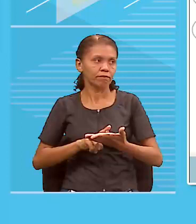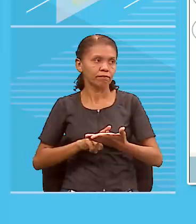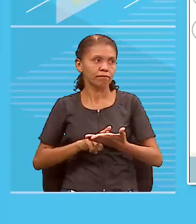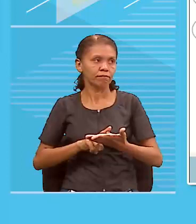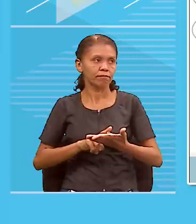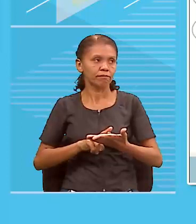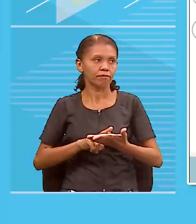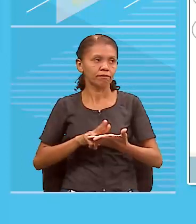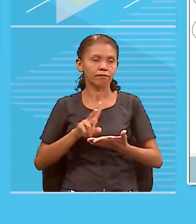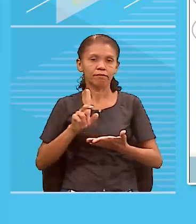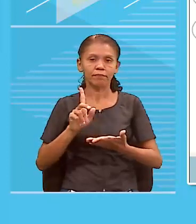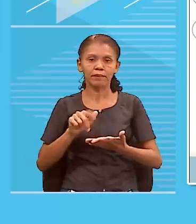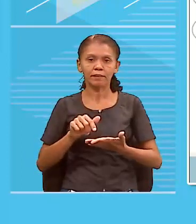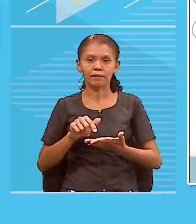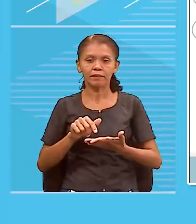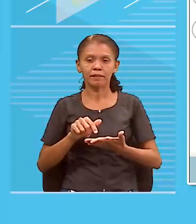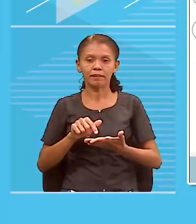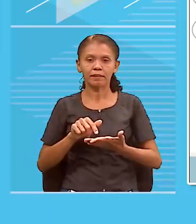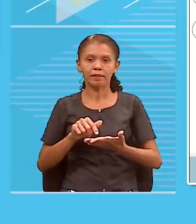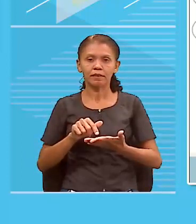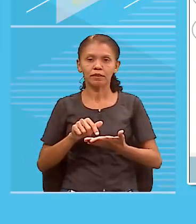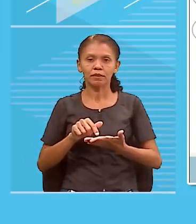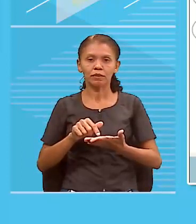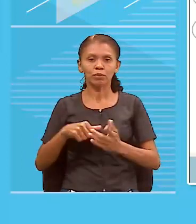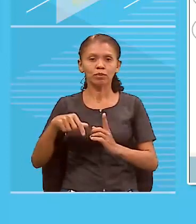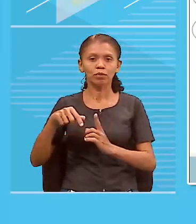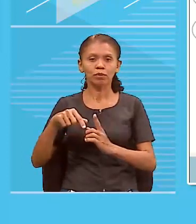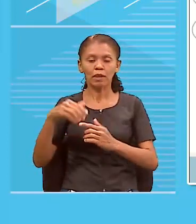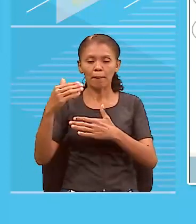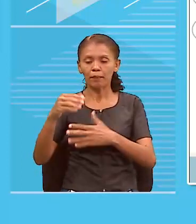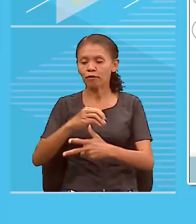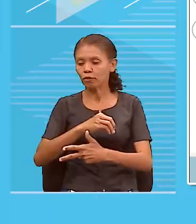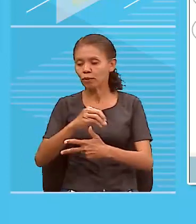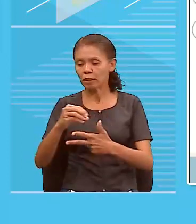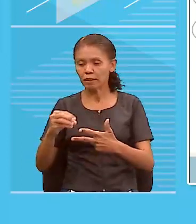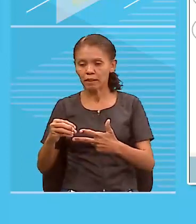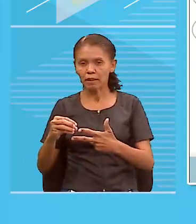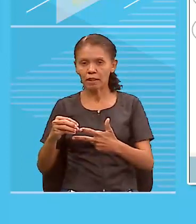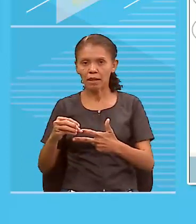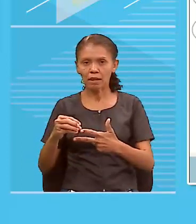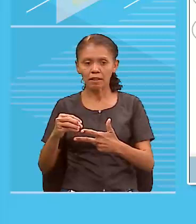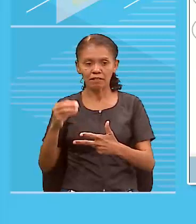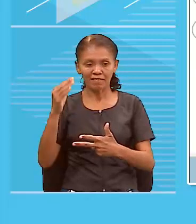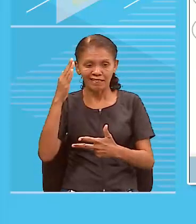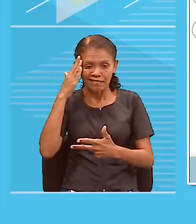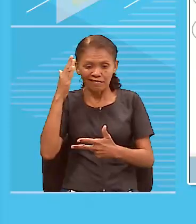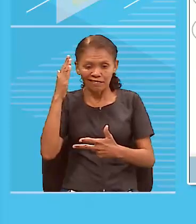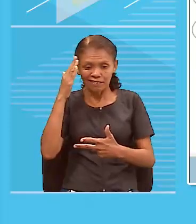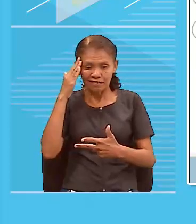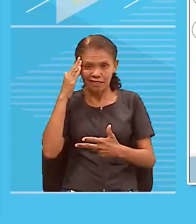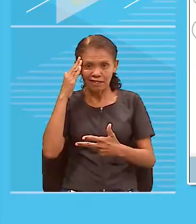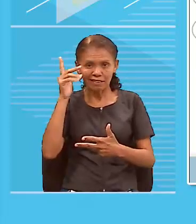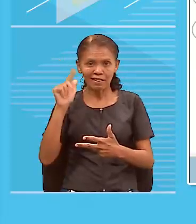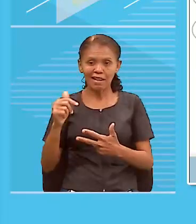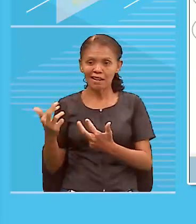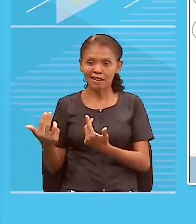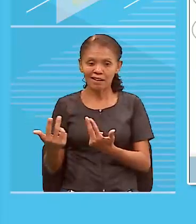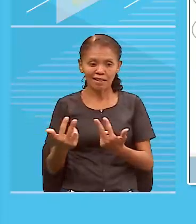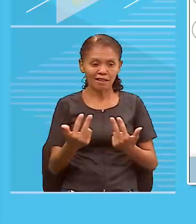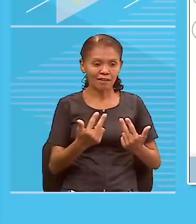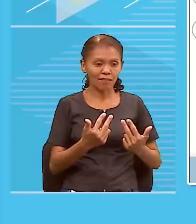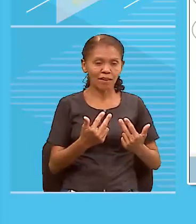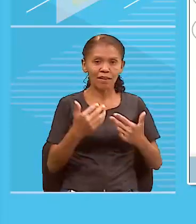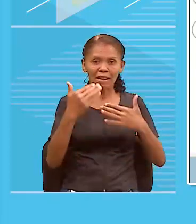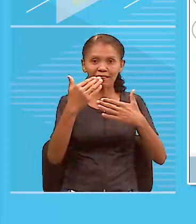com o professor na tela do canal educação muito bom dia Miguel Leão peço o lanche Canavieira Que bom tudo bom Canavieira